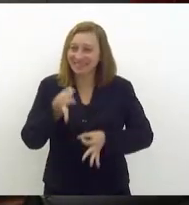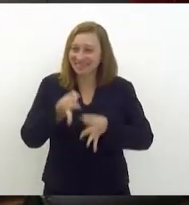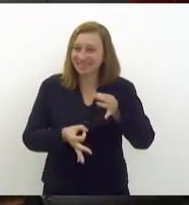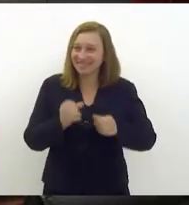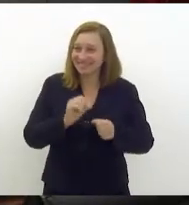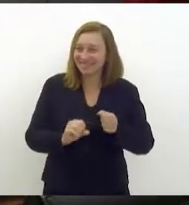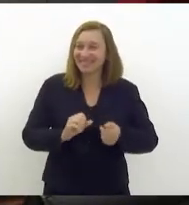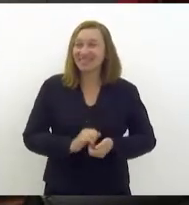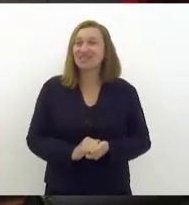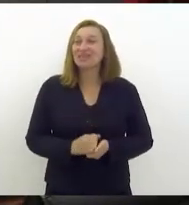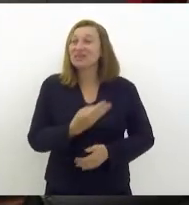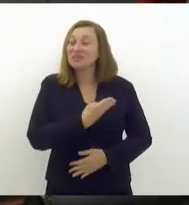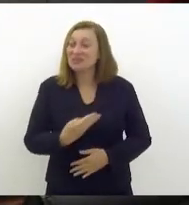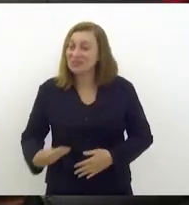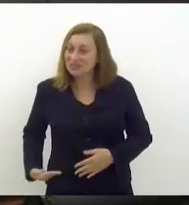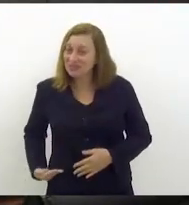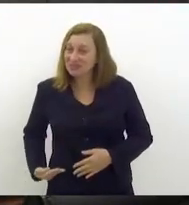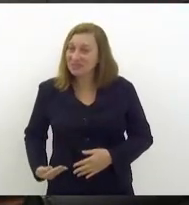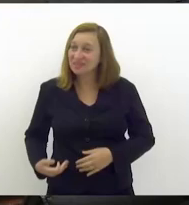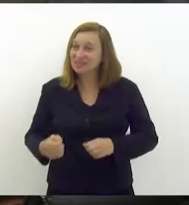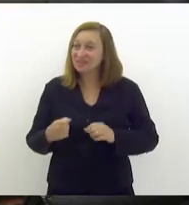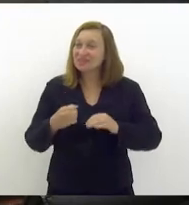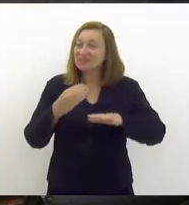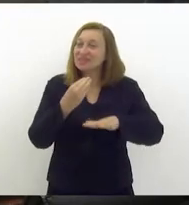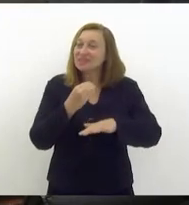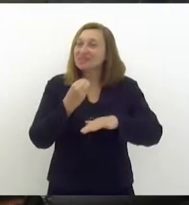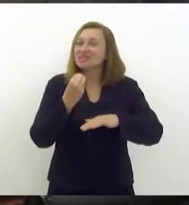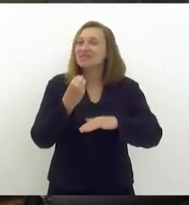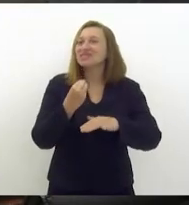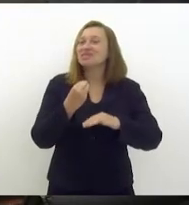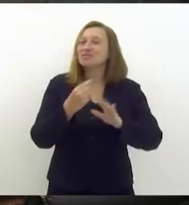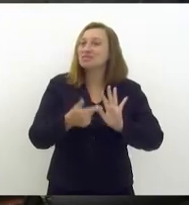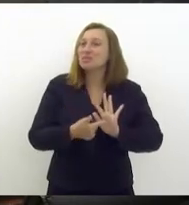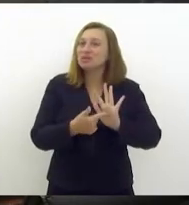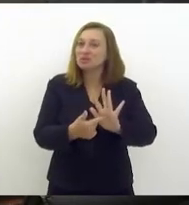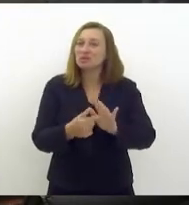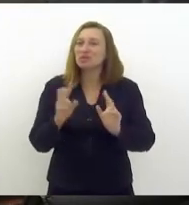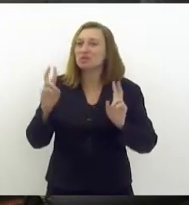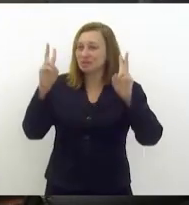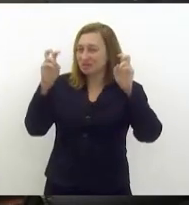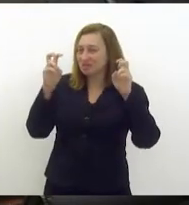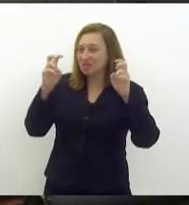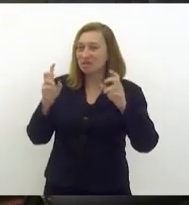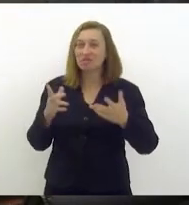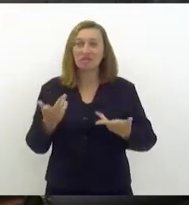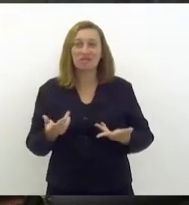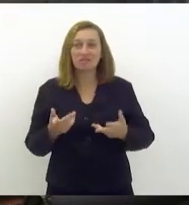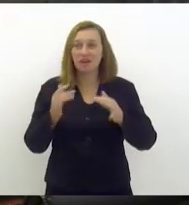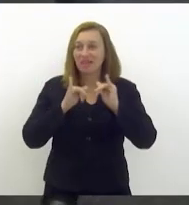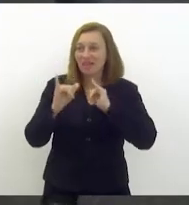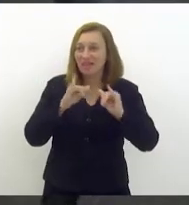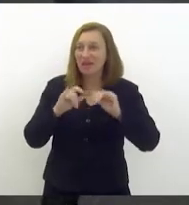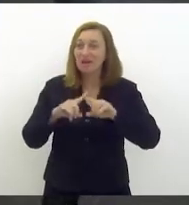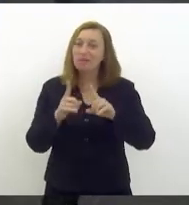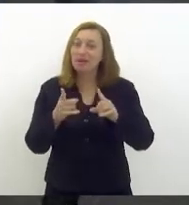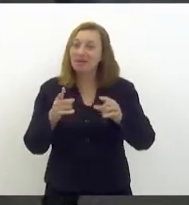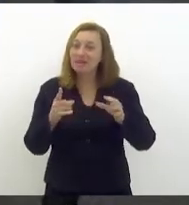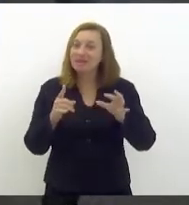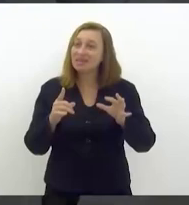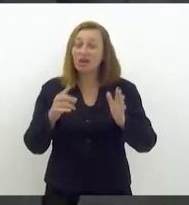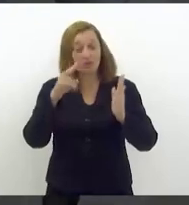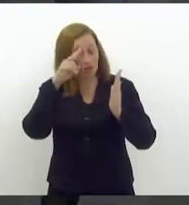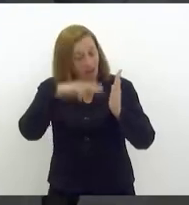o governador postou algo a respeito eu não tô aqui para advogar o governador mas me permita